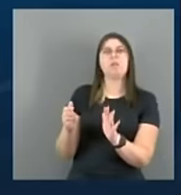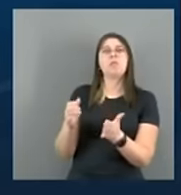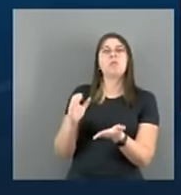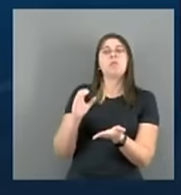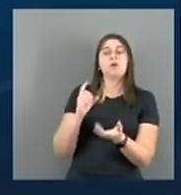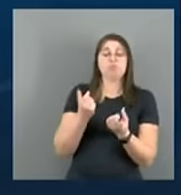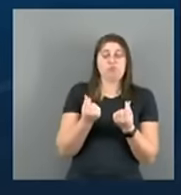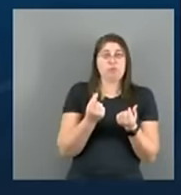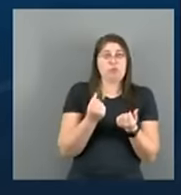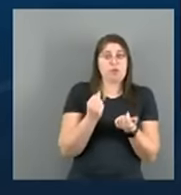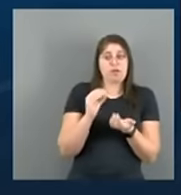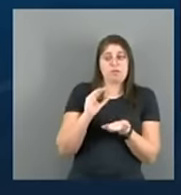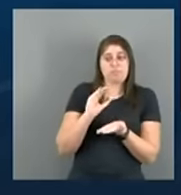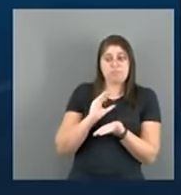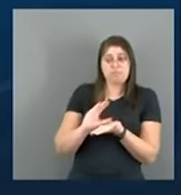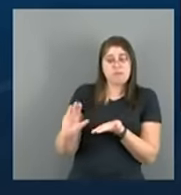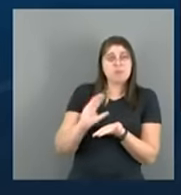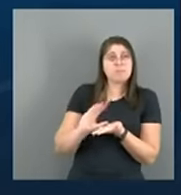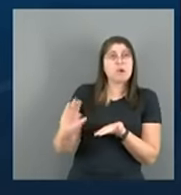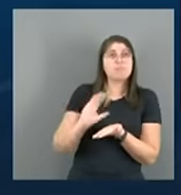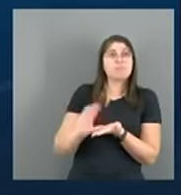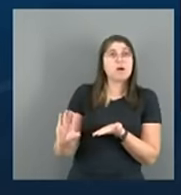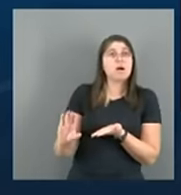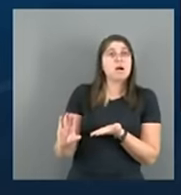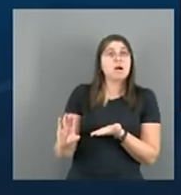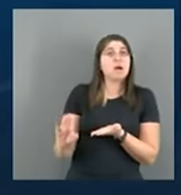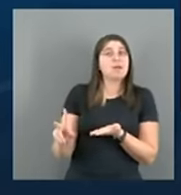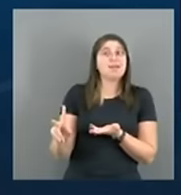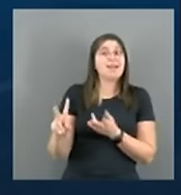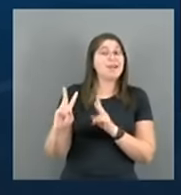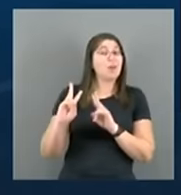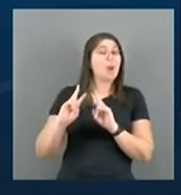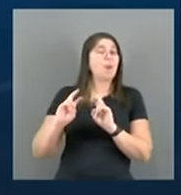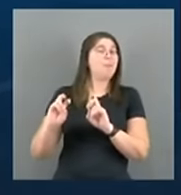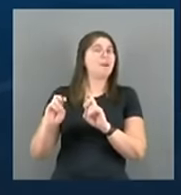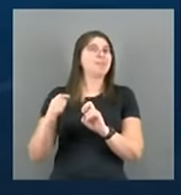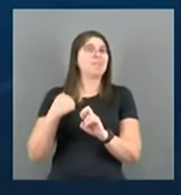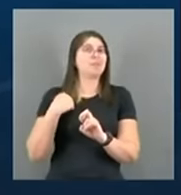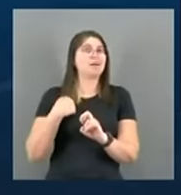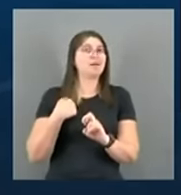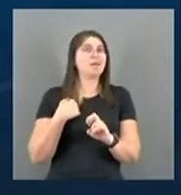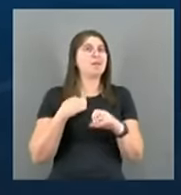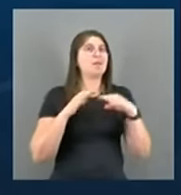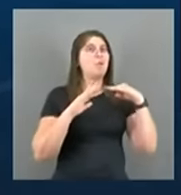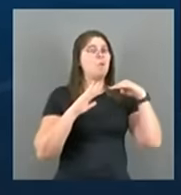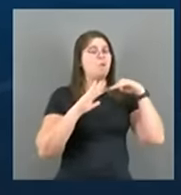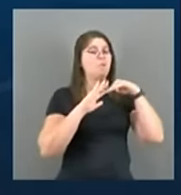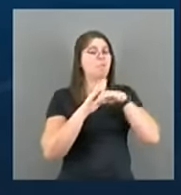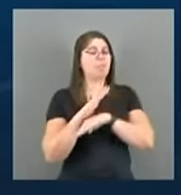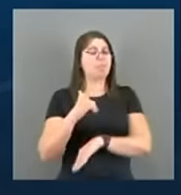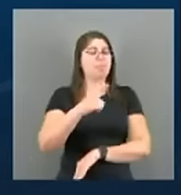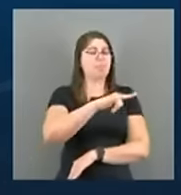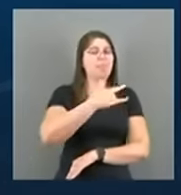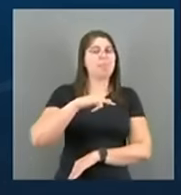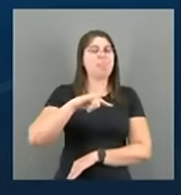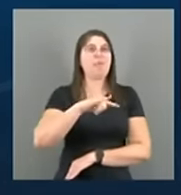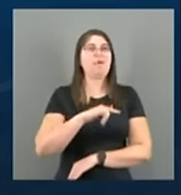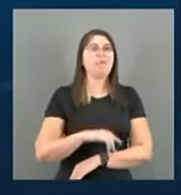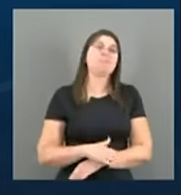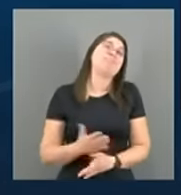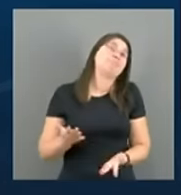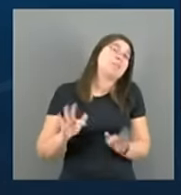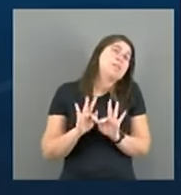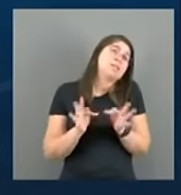transferências bancárias para ela, para passar o mel na boca dela, para ela nunca perceber que eu iria cometer o ato de manipulação. Simples